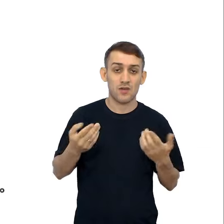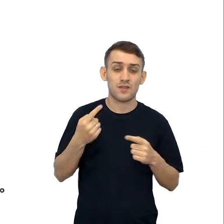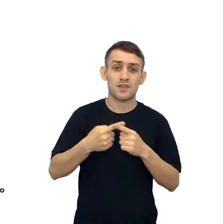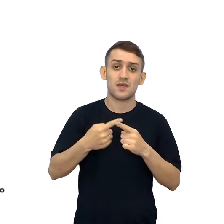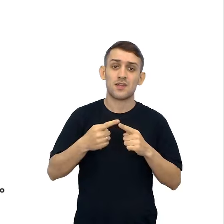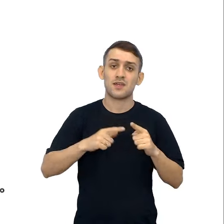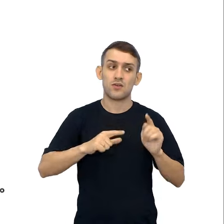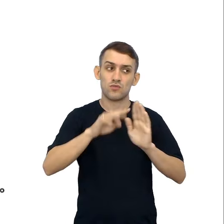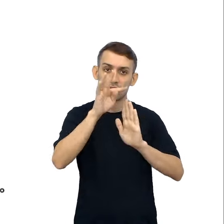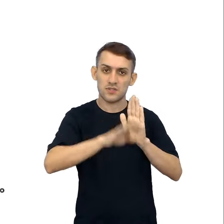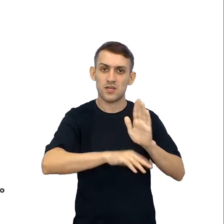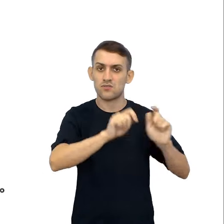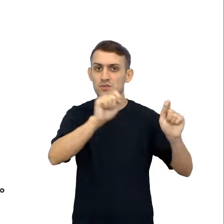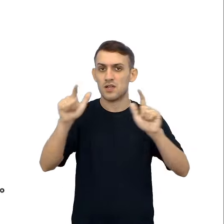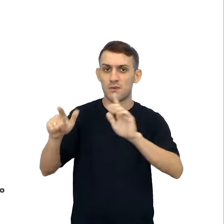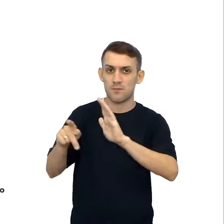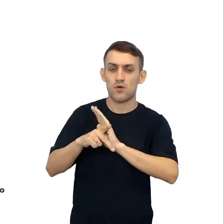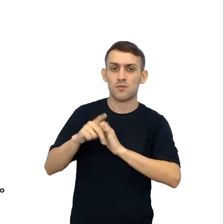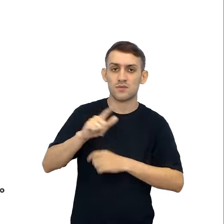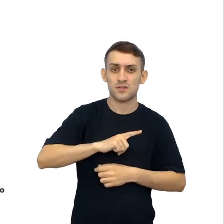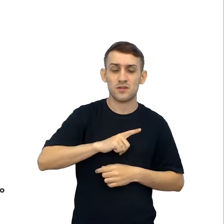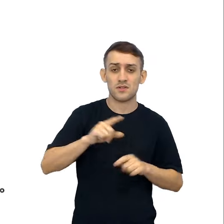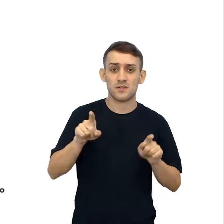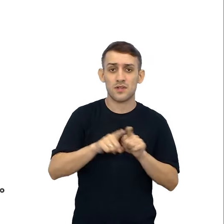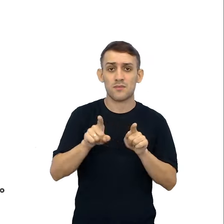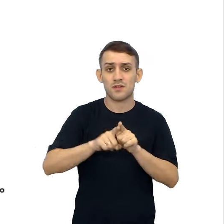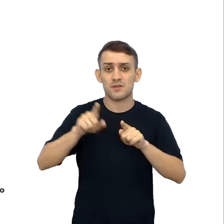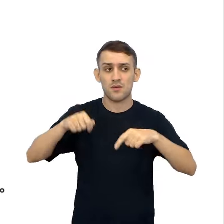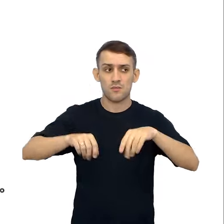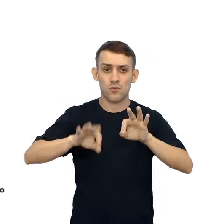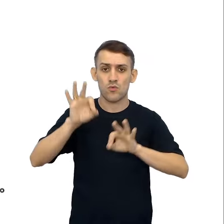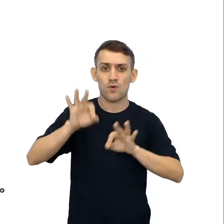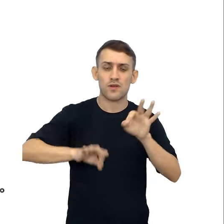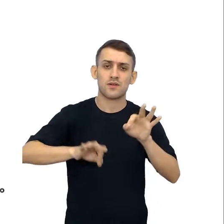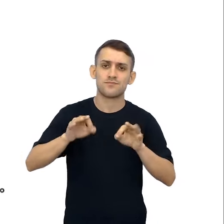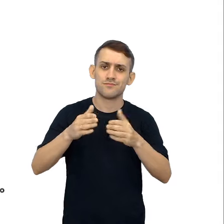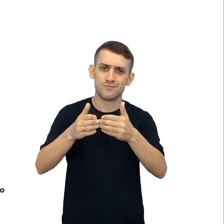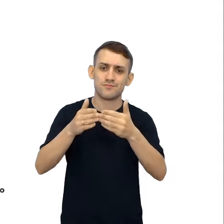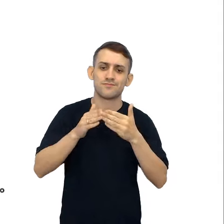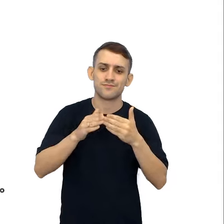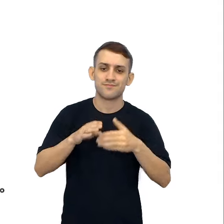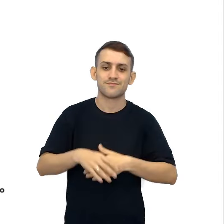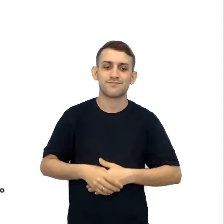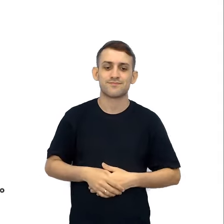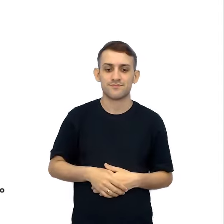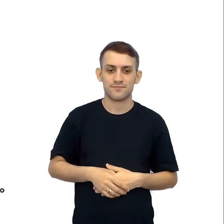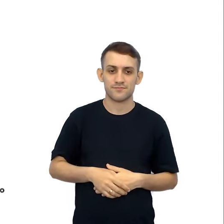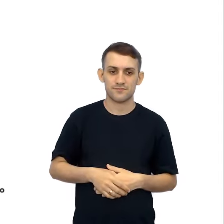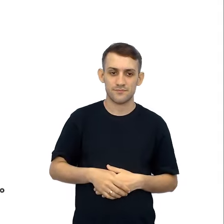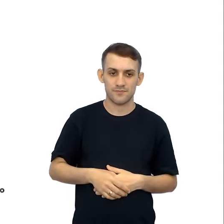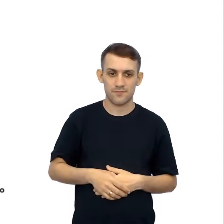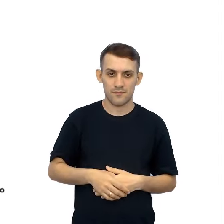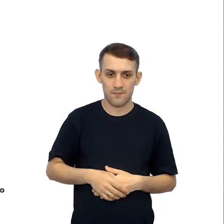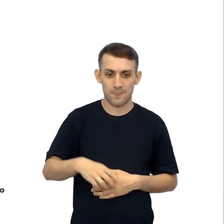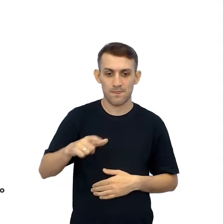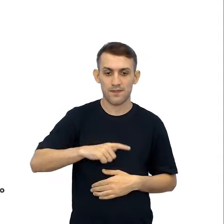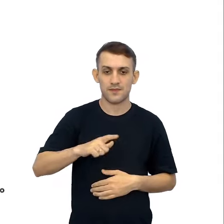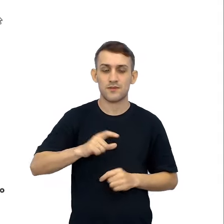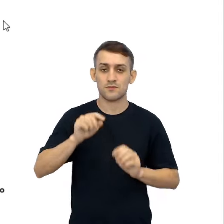no nosso próximo slide, que também foi construído. Por favor, Márcia. Ela traz um texto que